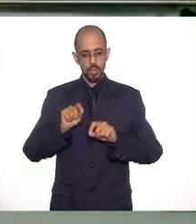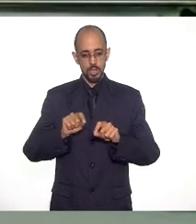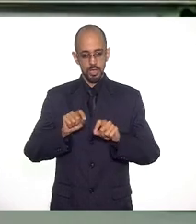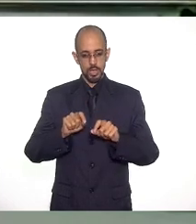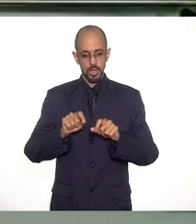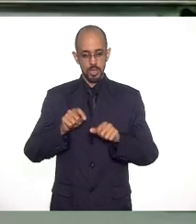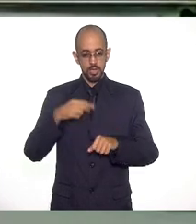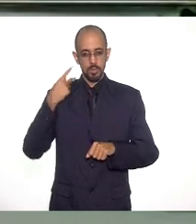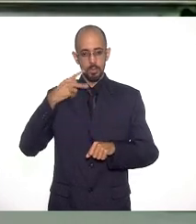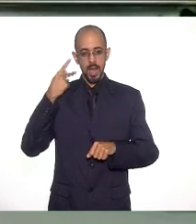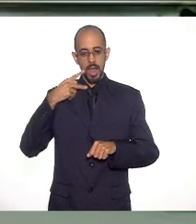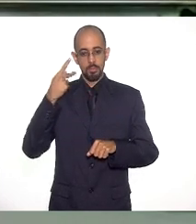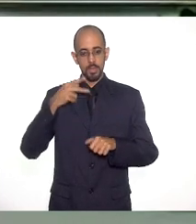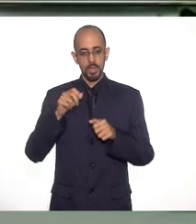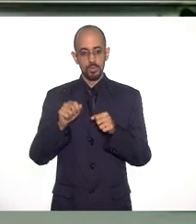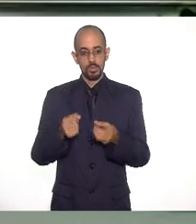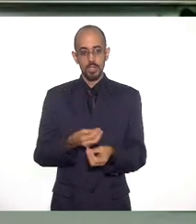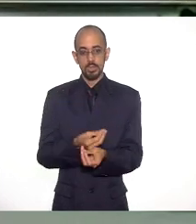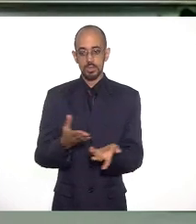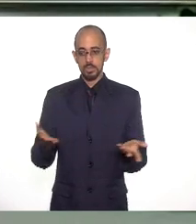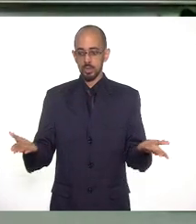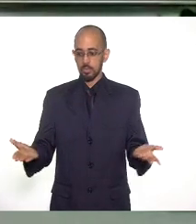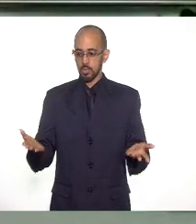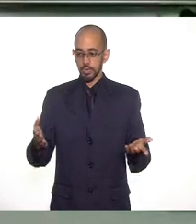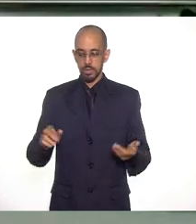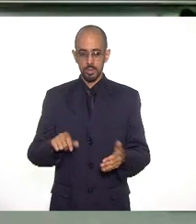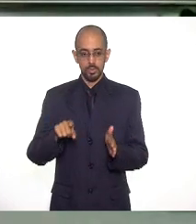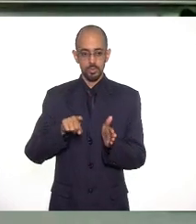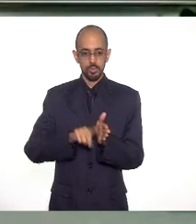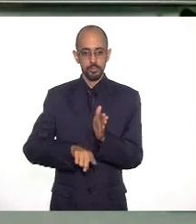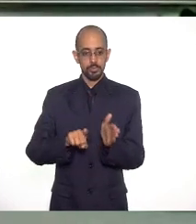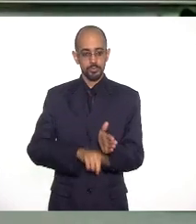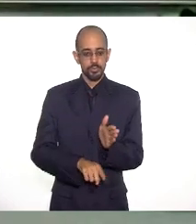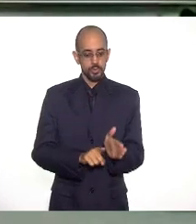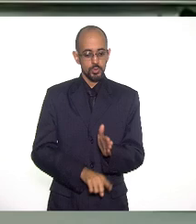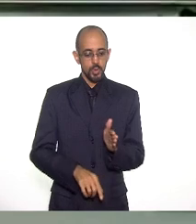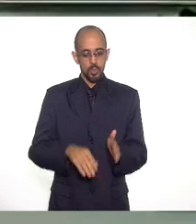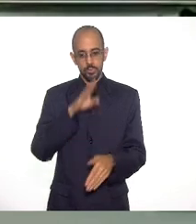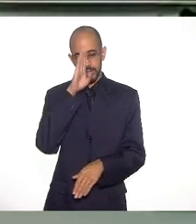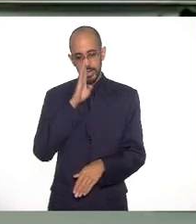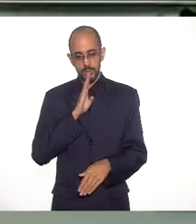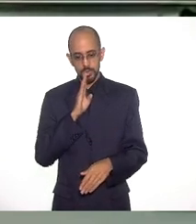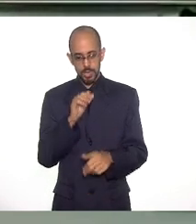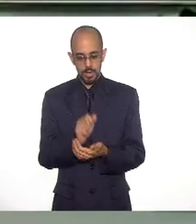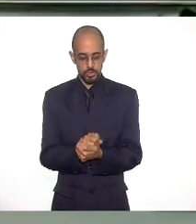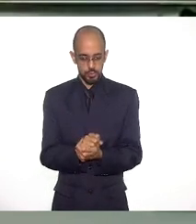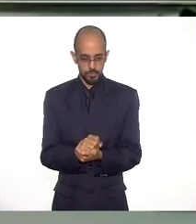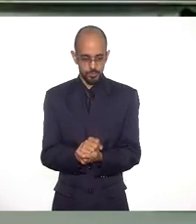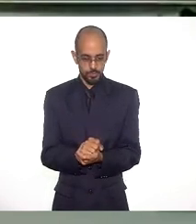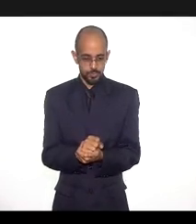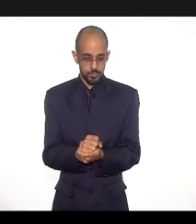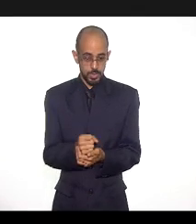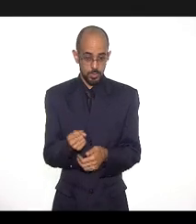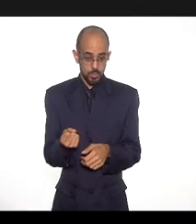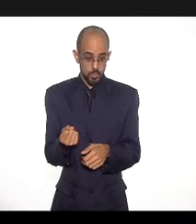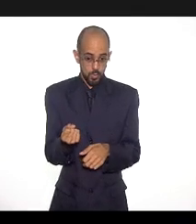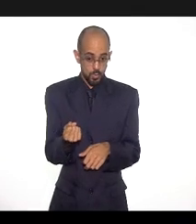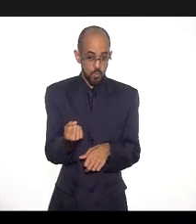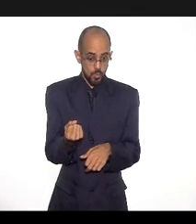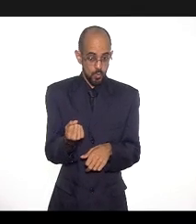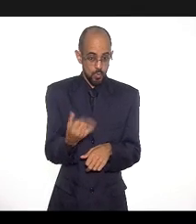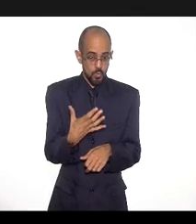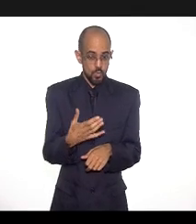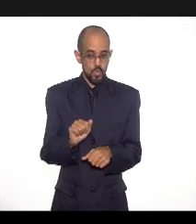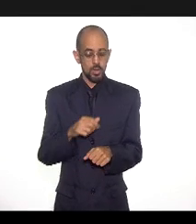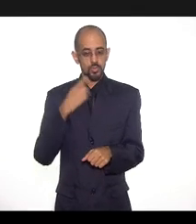benesses. E os deputados, quando fazem seus projetos, em geral, porque não é um tema